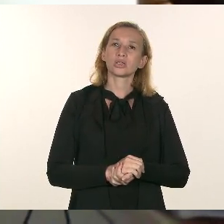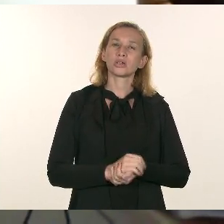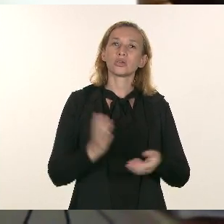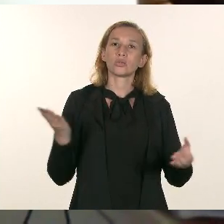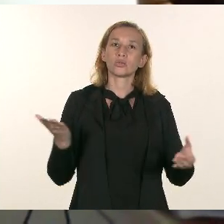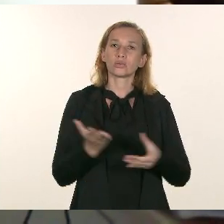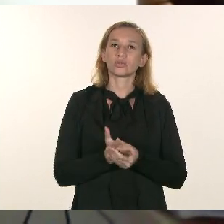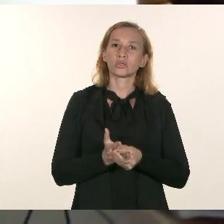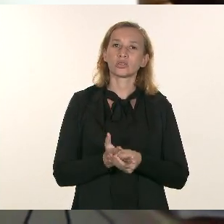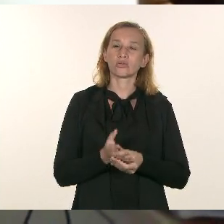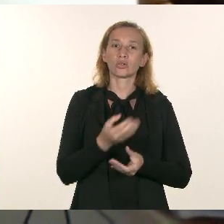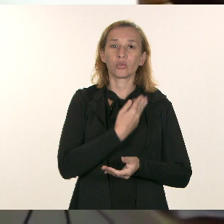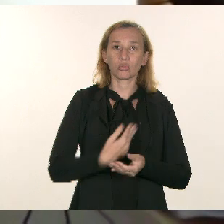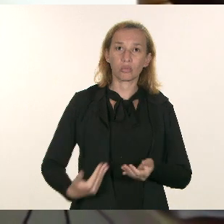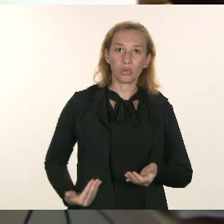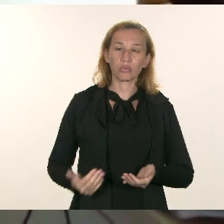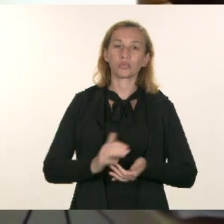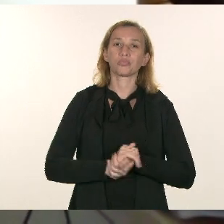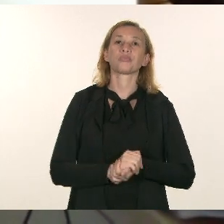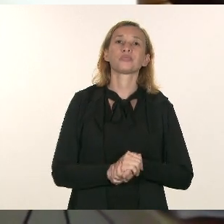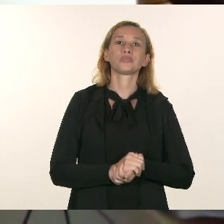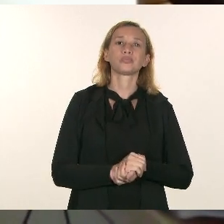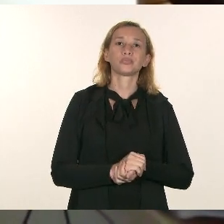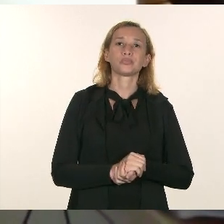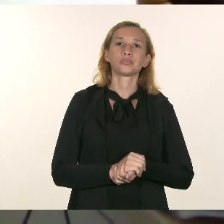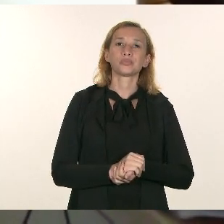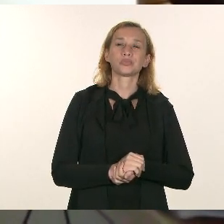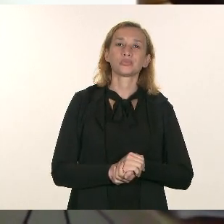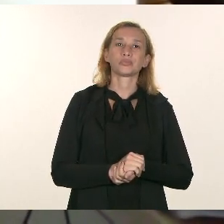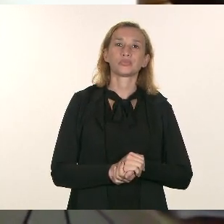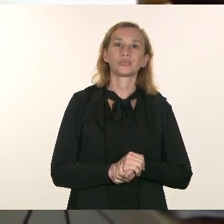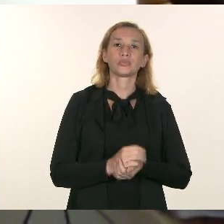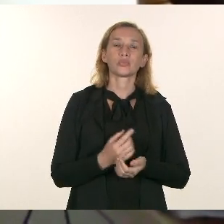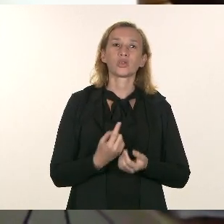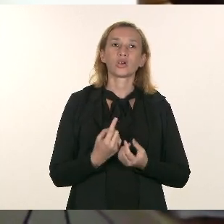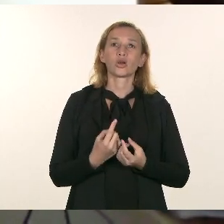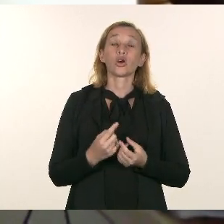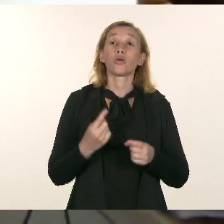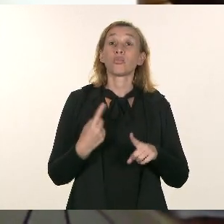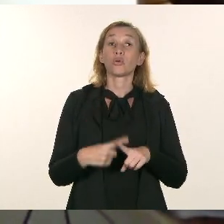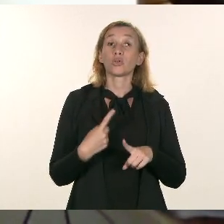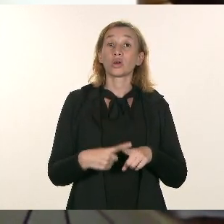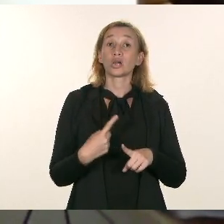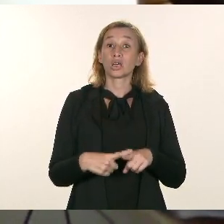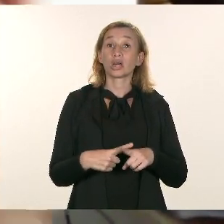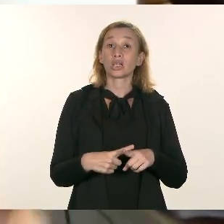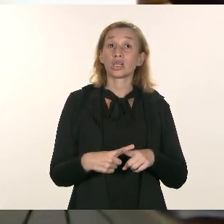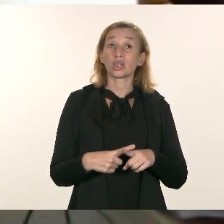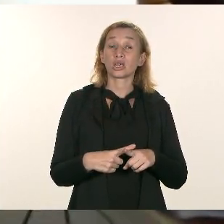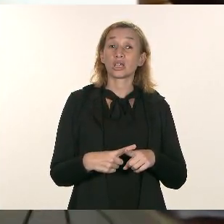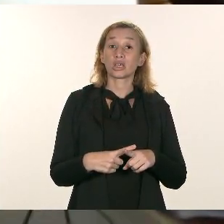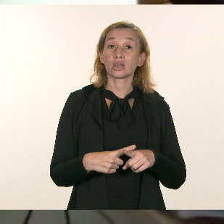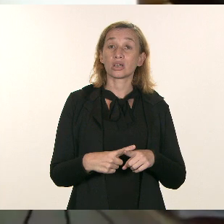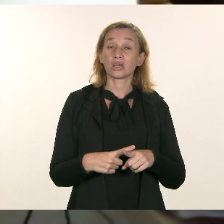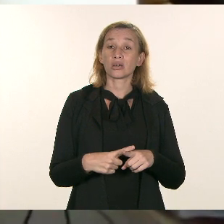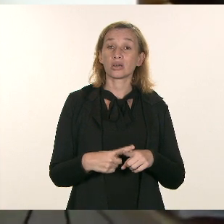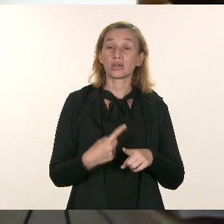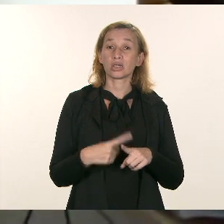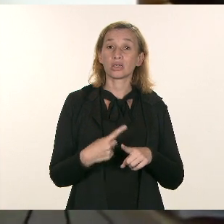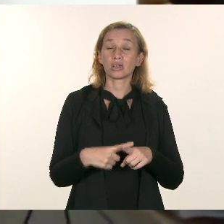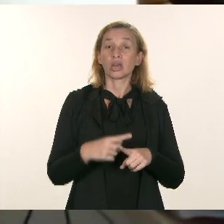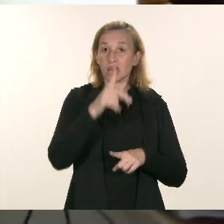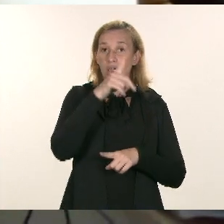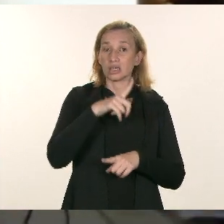civil pública, onde indica a suspeita de violação na fila de prioridades, o que motiva o deputado